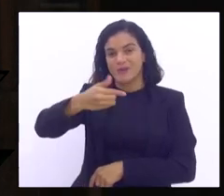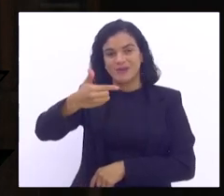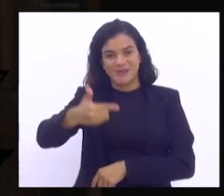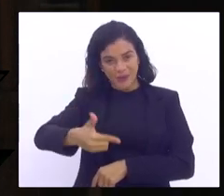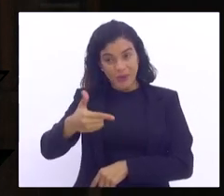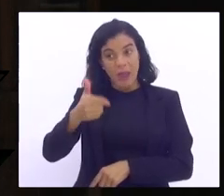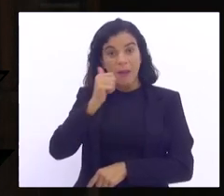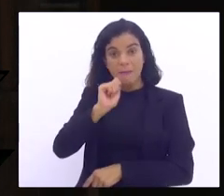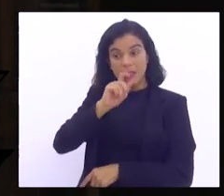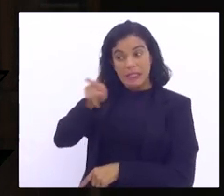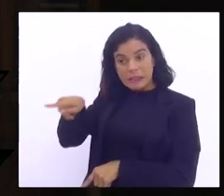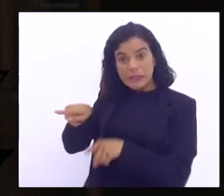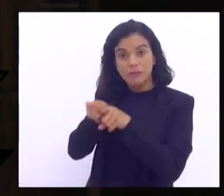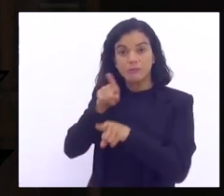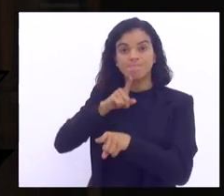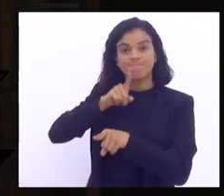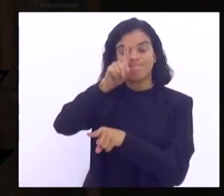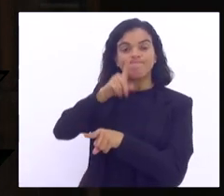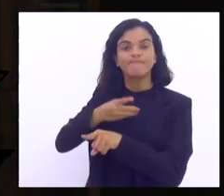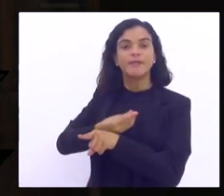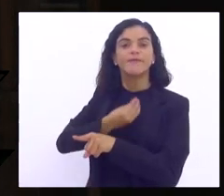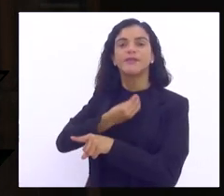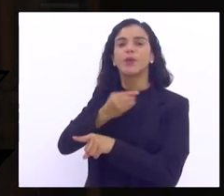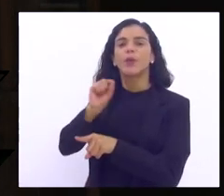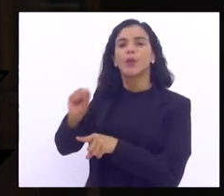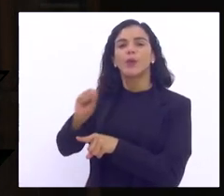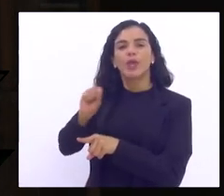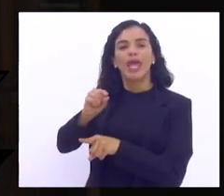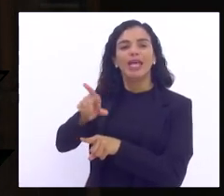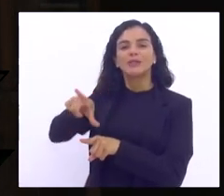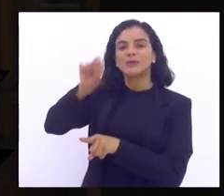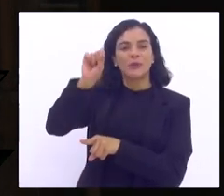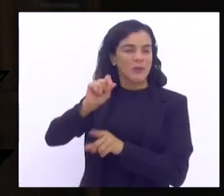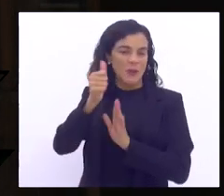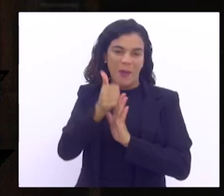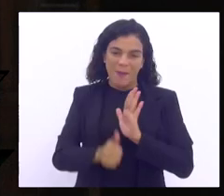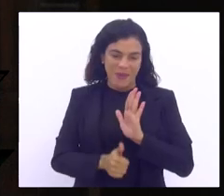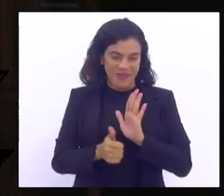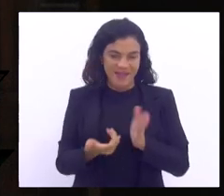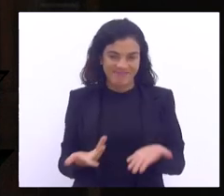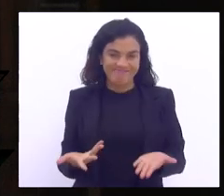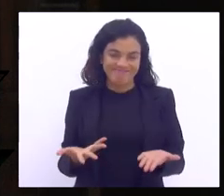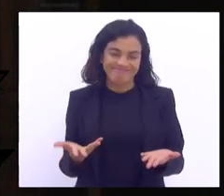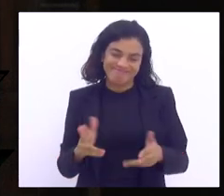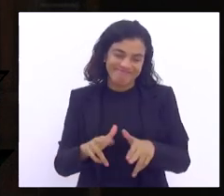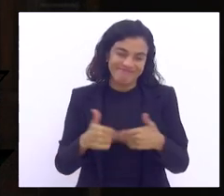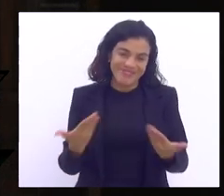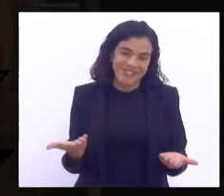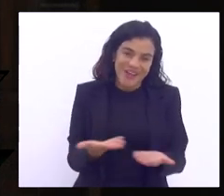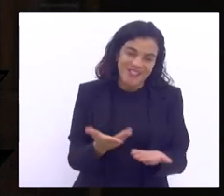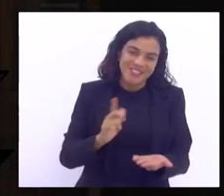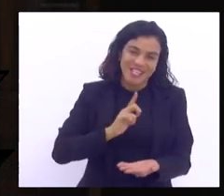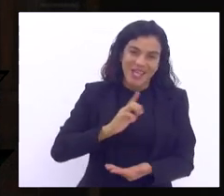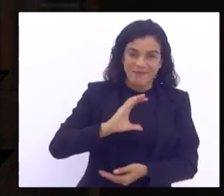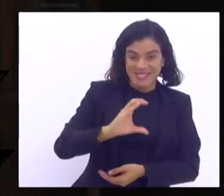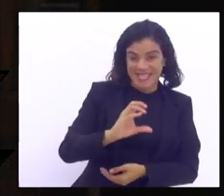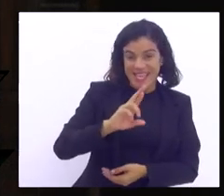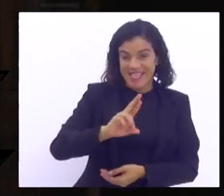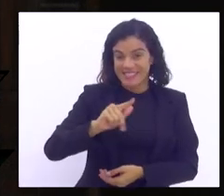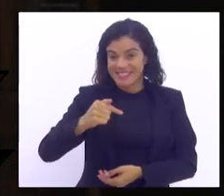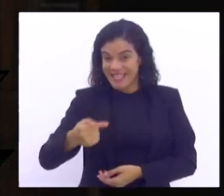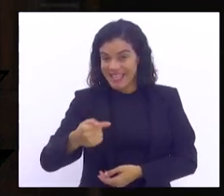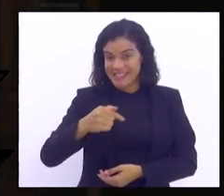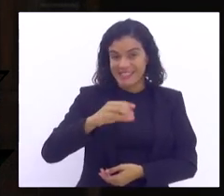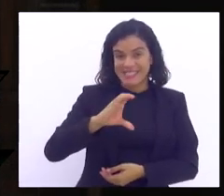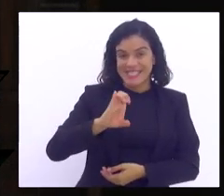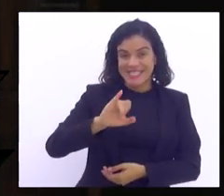sido abortada e não o foi, graças a Deus. Por isso, hoje nós temos Cristiano Ronaldo, Celine